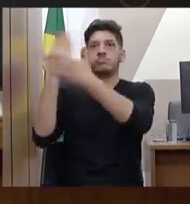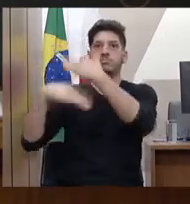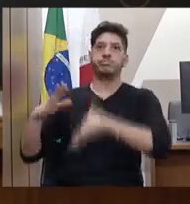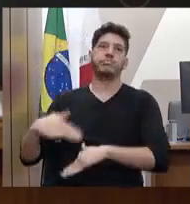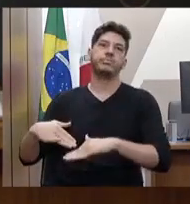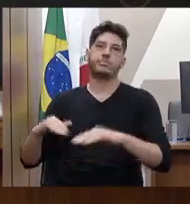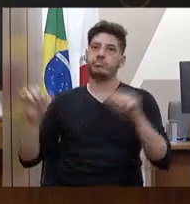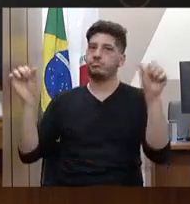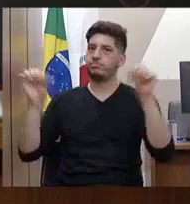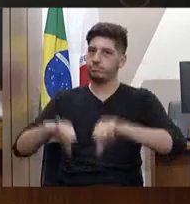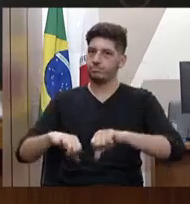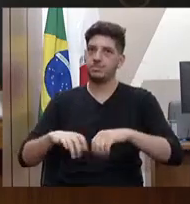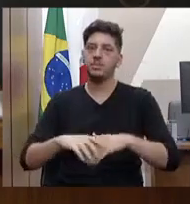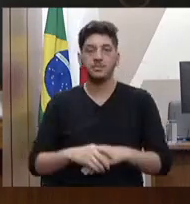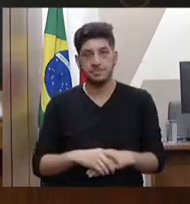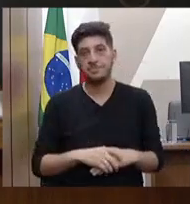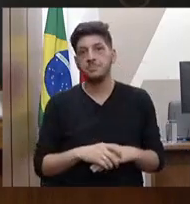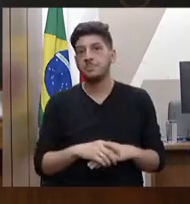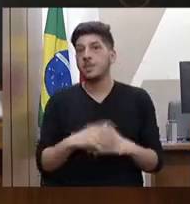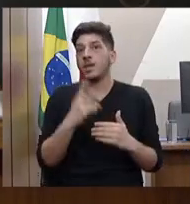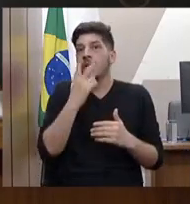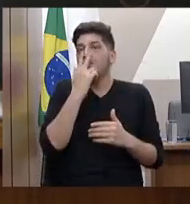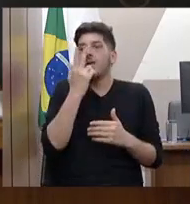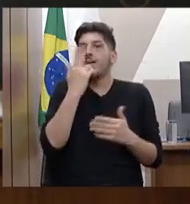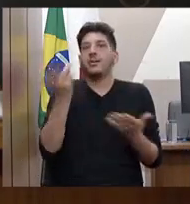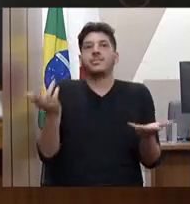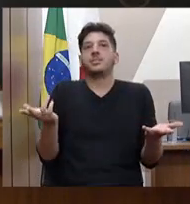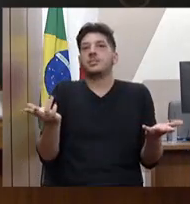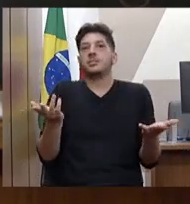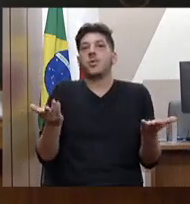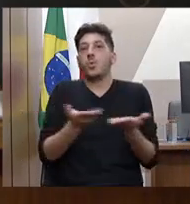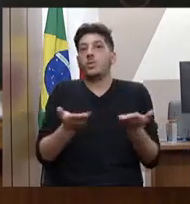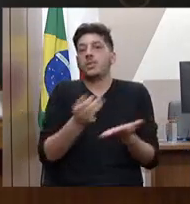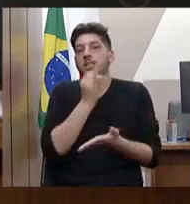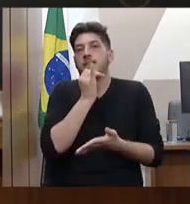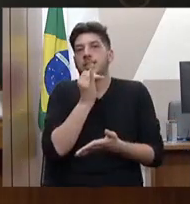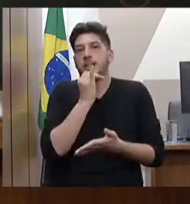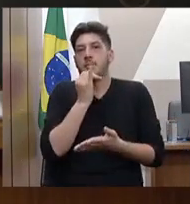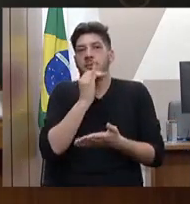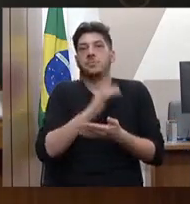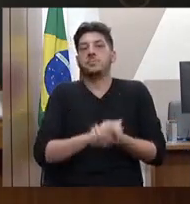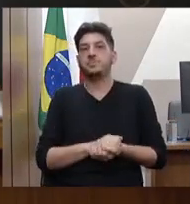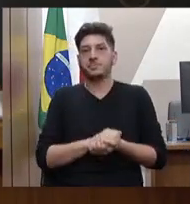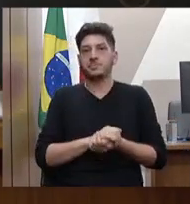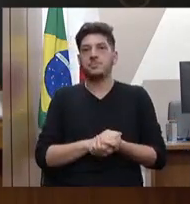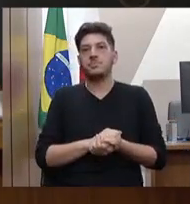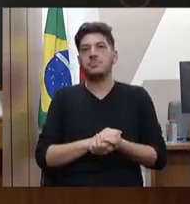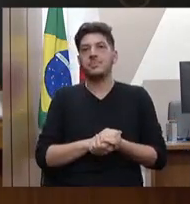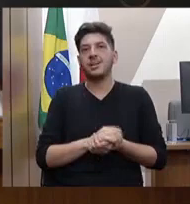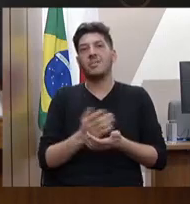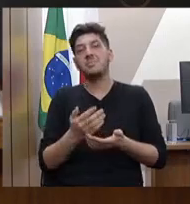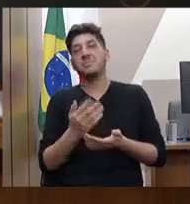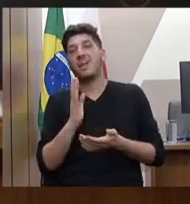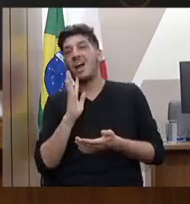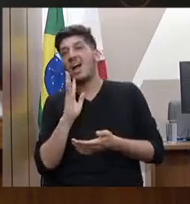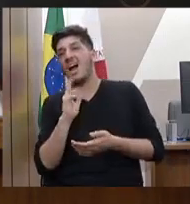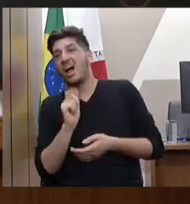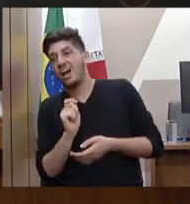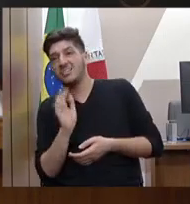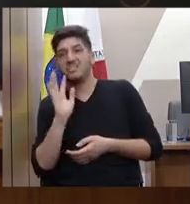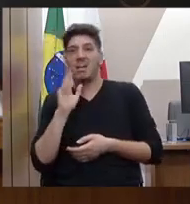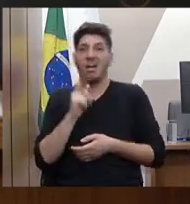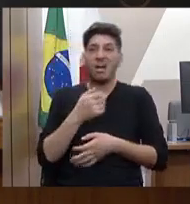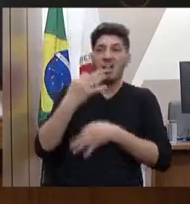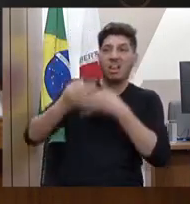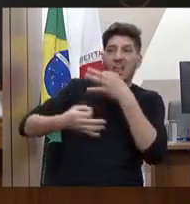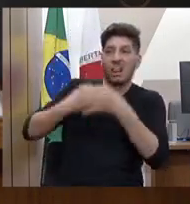né Parece que é muito mais fácil você gostar de palpite do que de uma regra